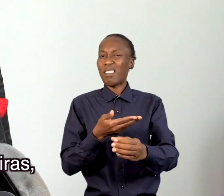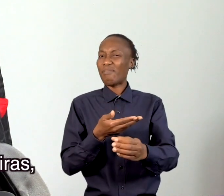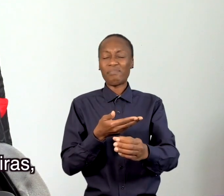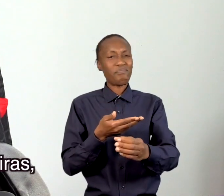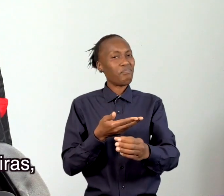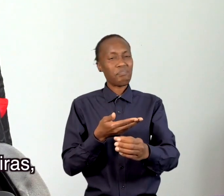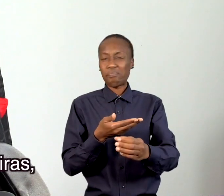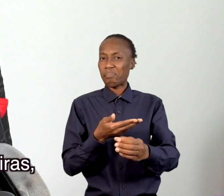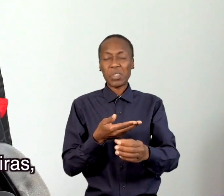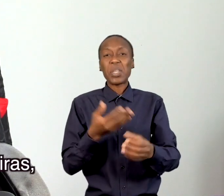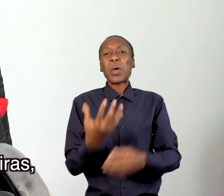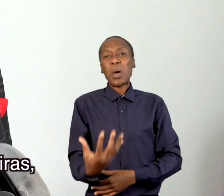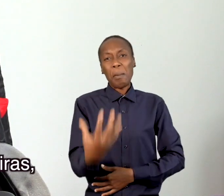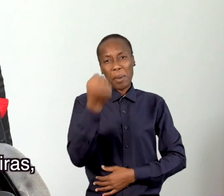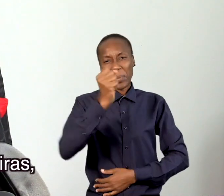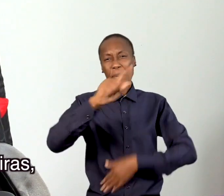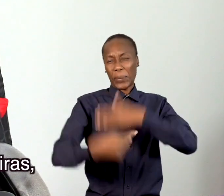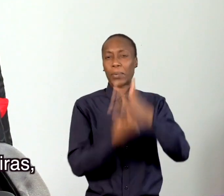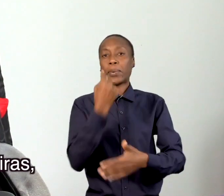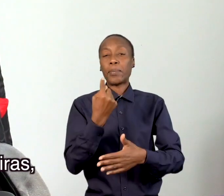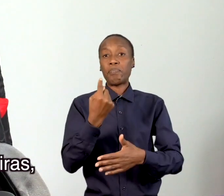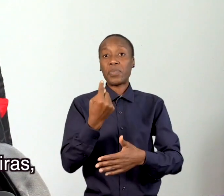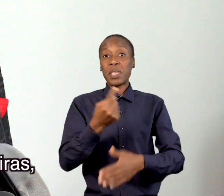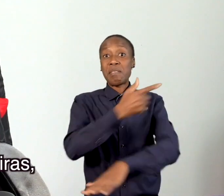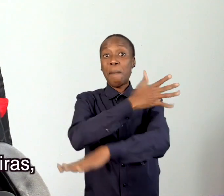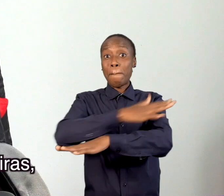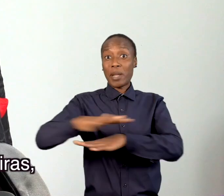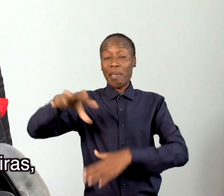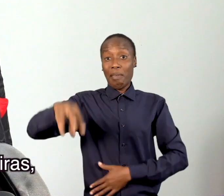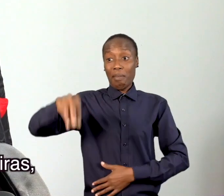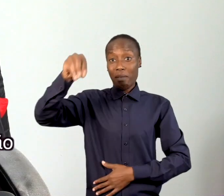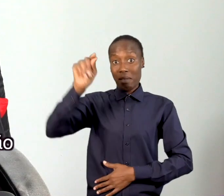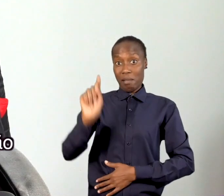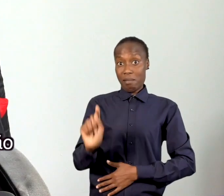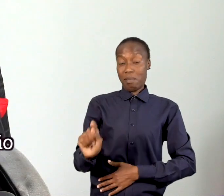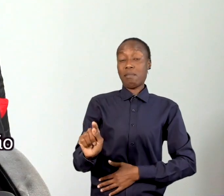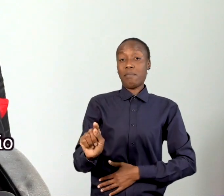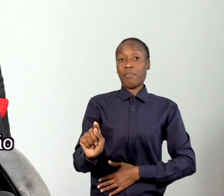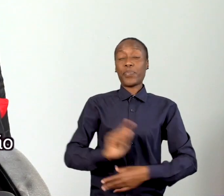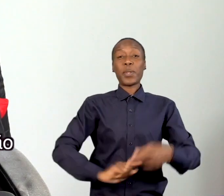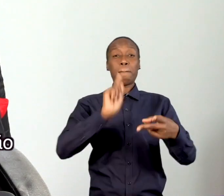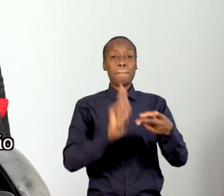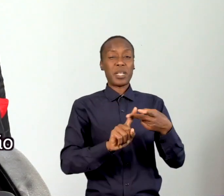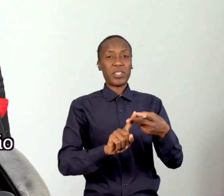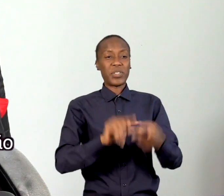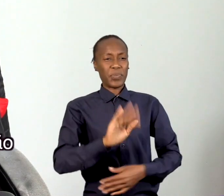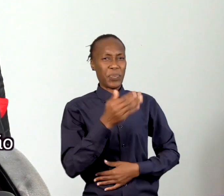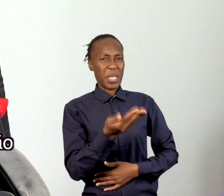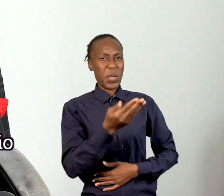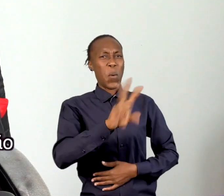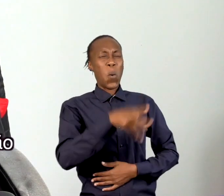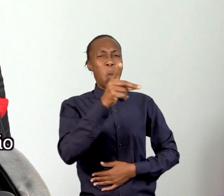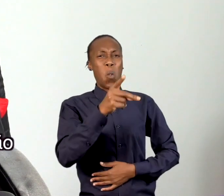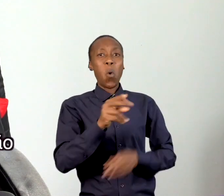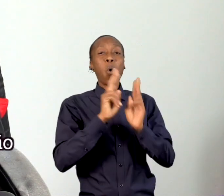que, ao fazermos destruição das zonas costeiras, estamos a provocar a que